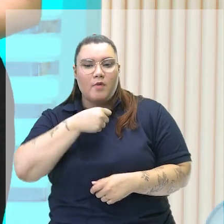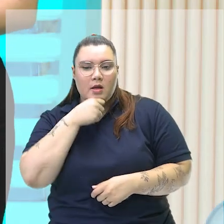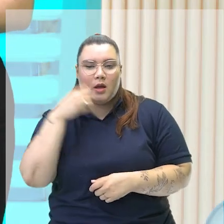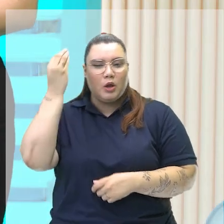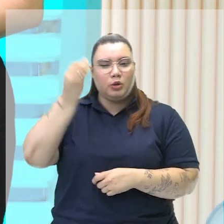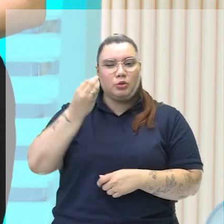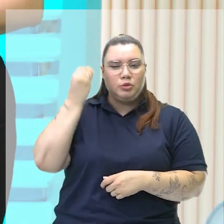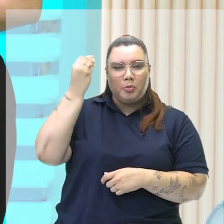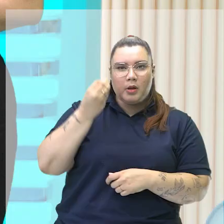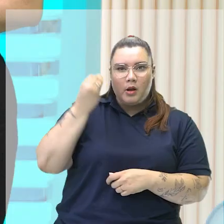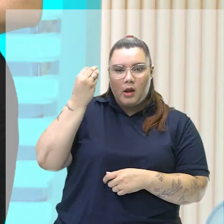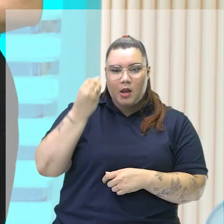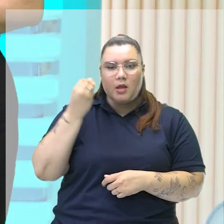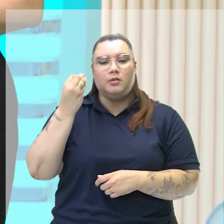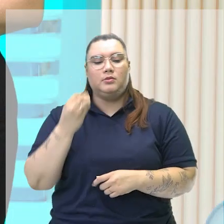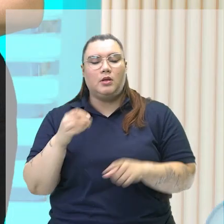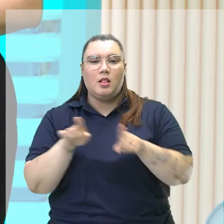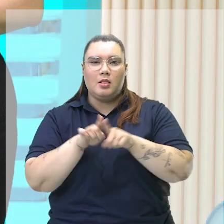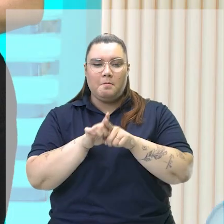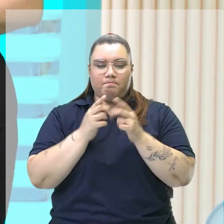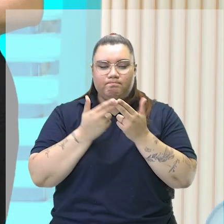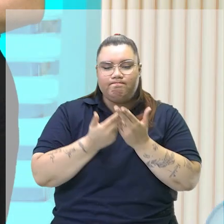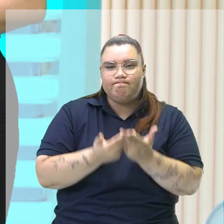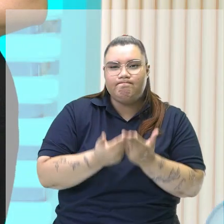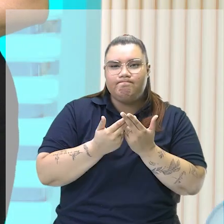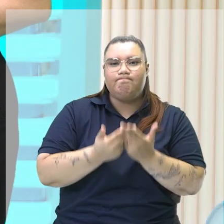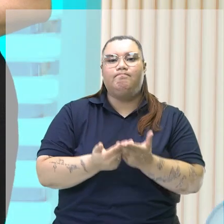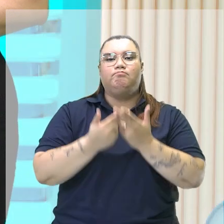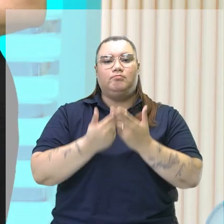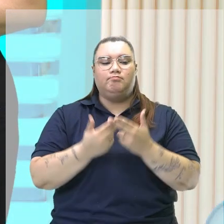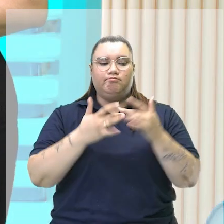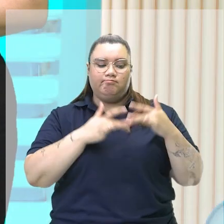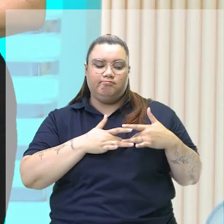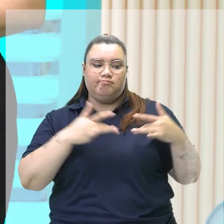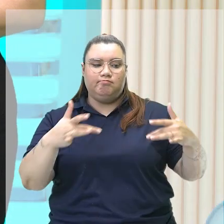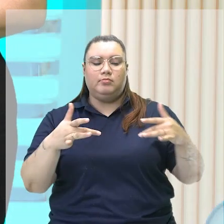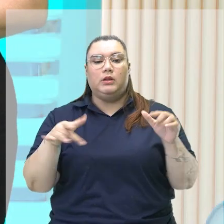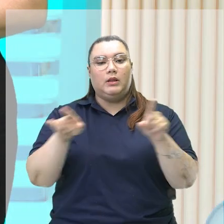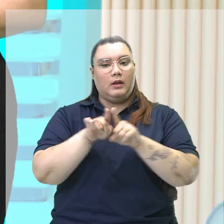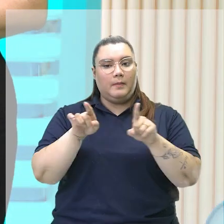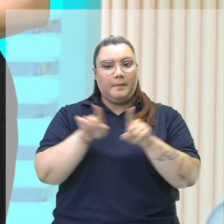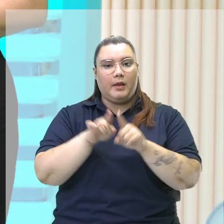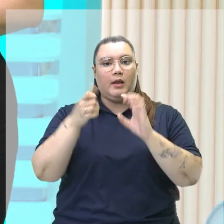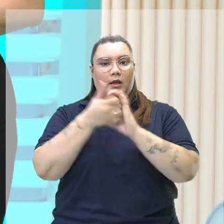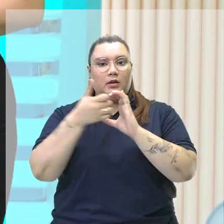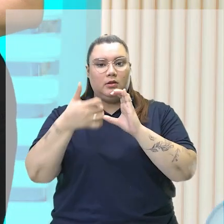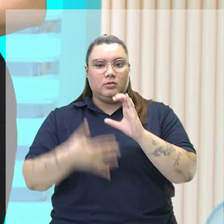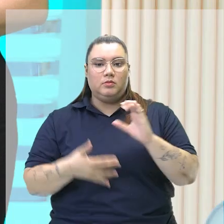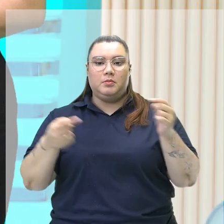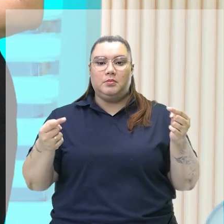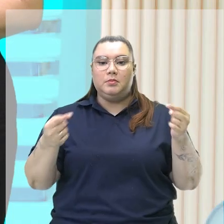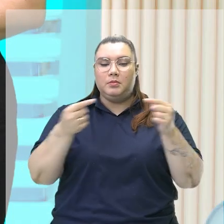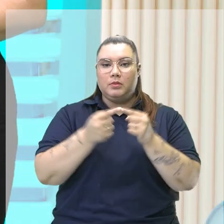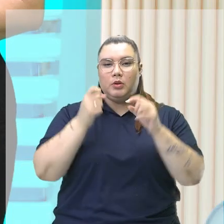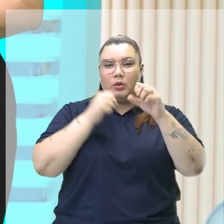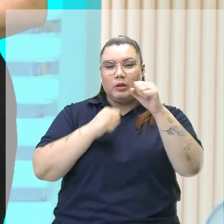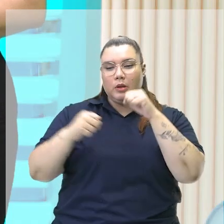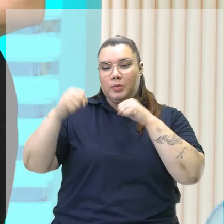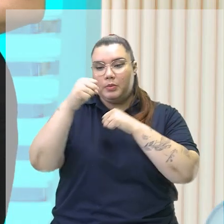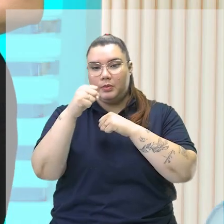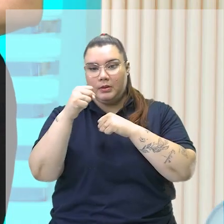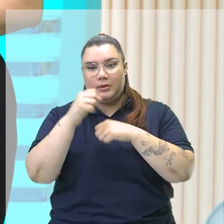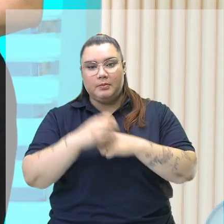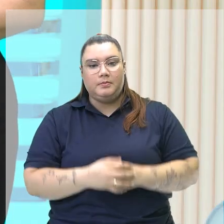naquele meio, né? Ter paciência e humildade também são aspectos trabalhados dentro da luta,